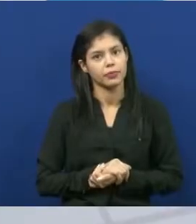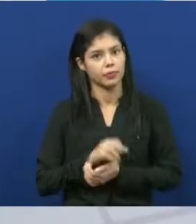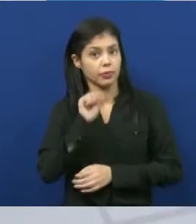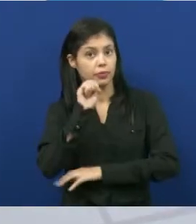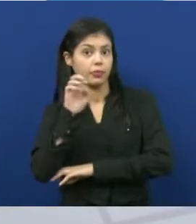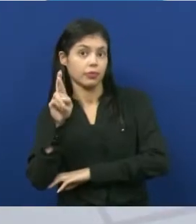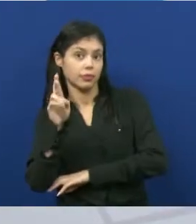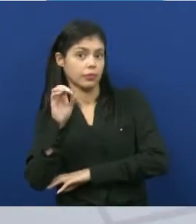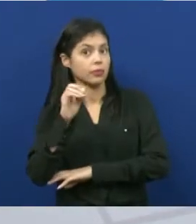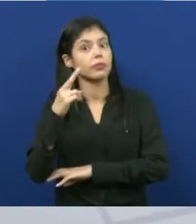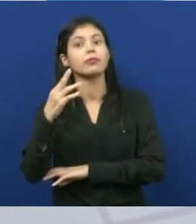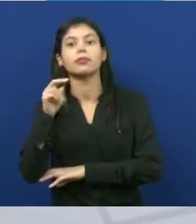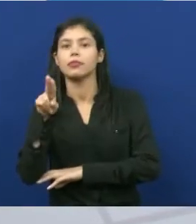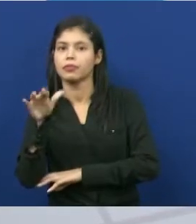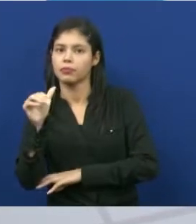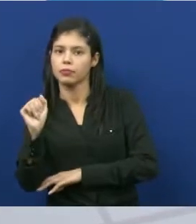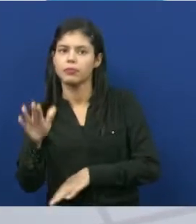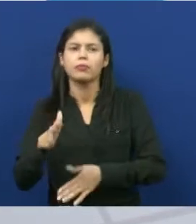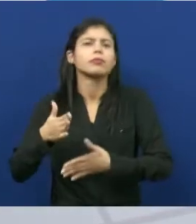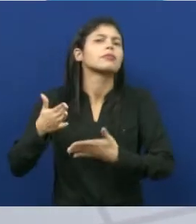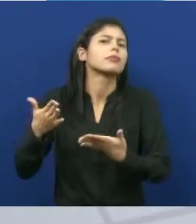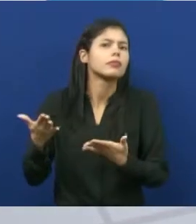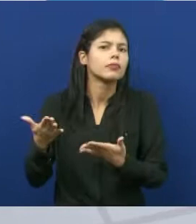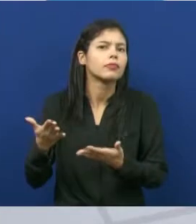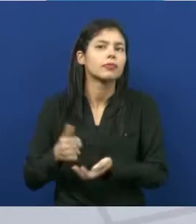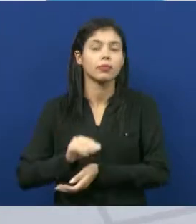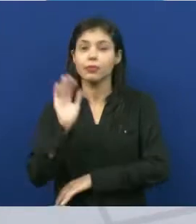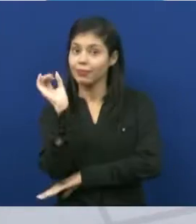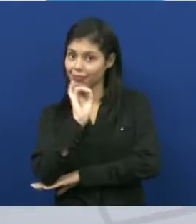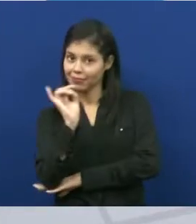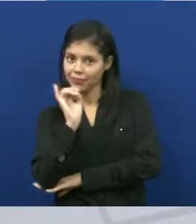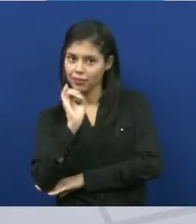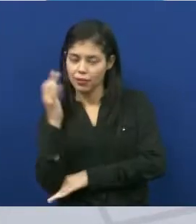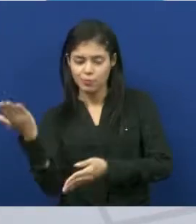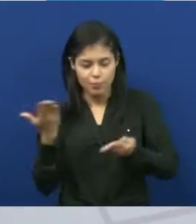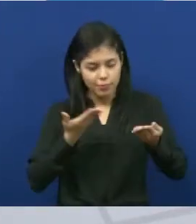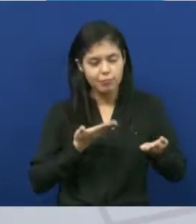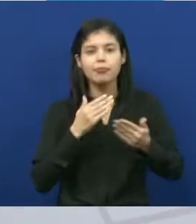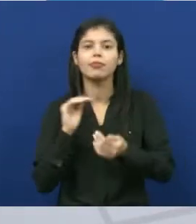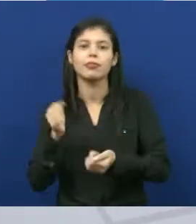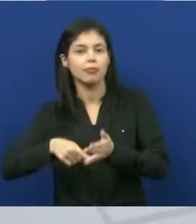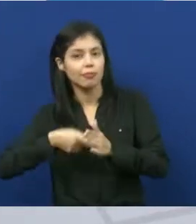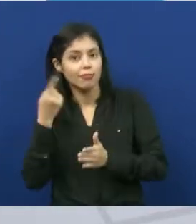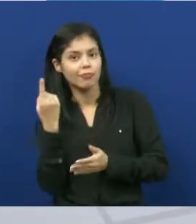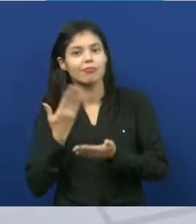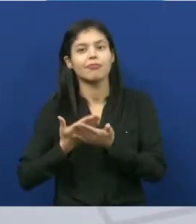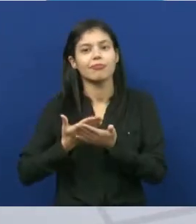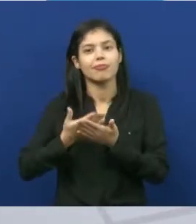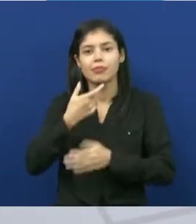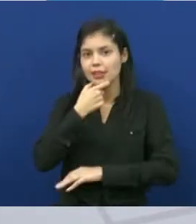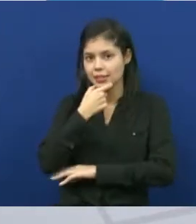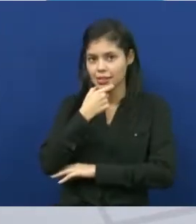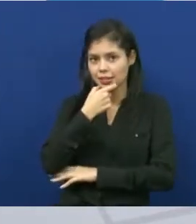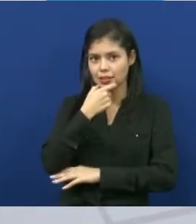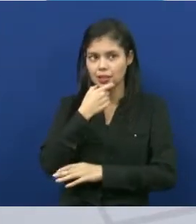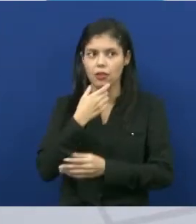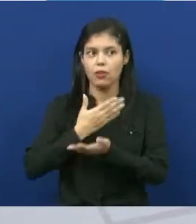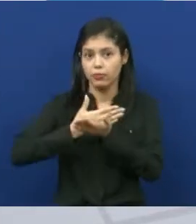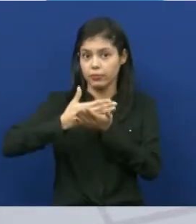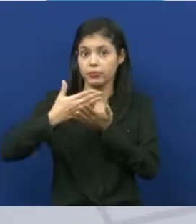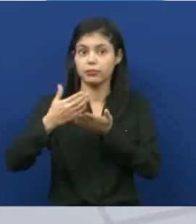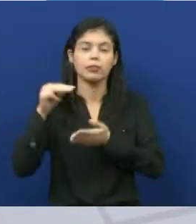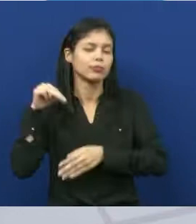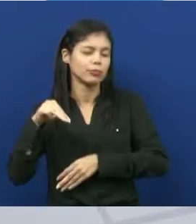Ser ou não ser? Eis a questão. Olá, seja bem-vindo a mais uma aula de inglês. Vamos passar esses